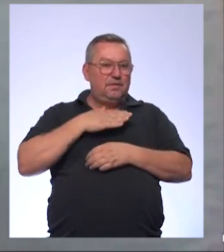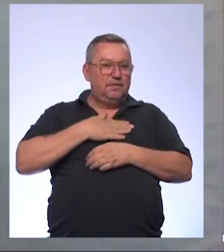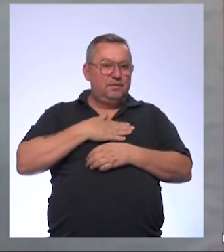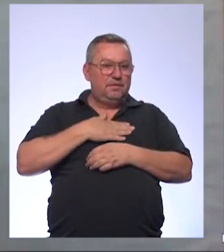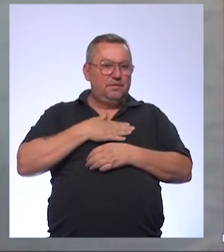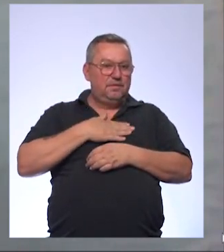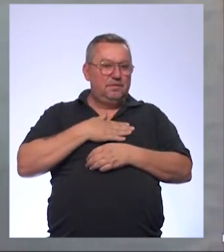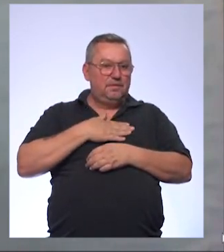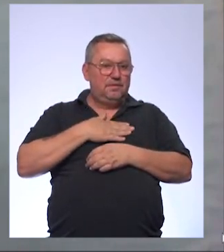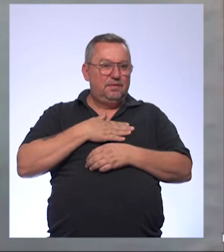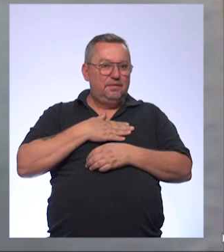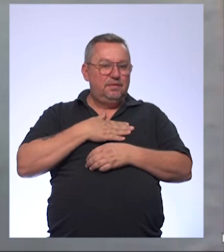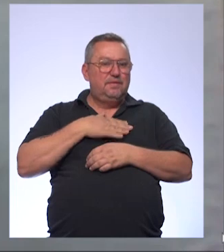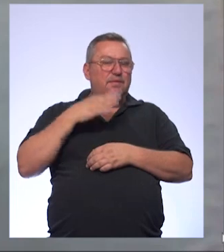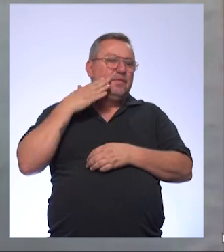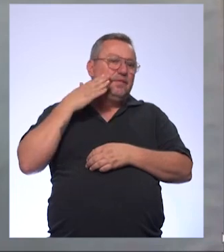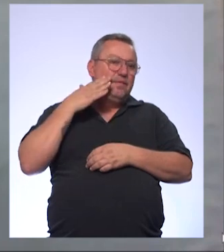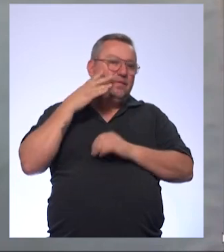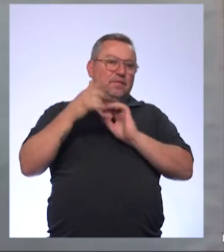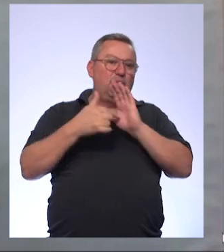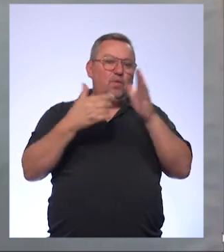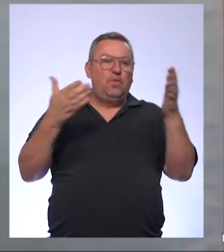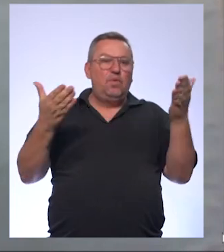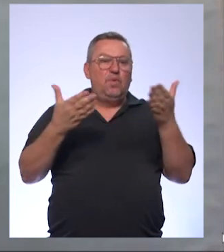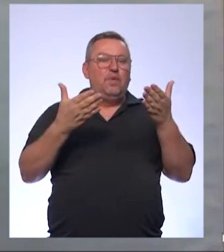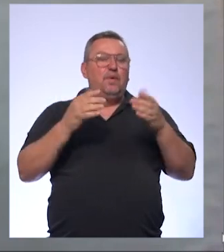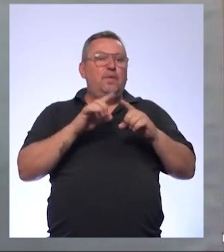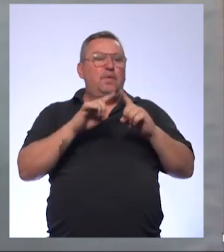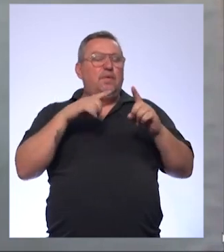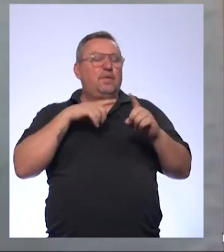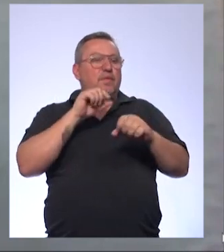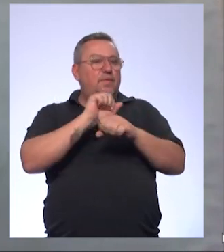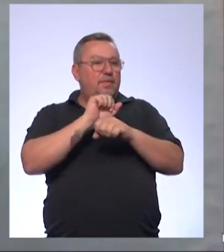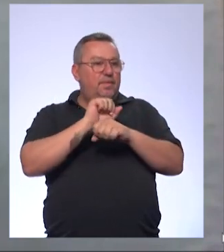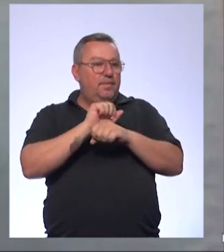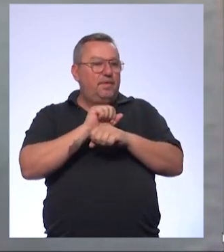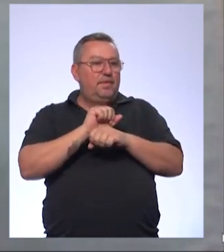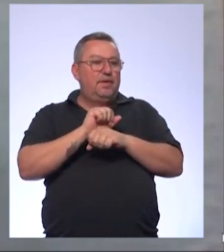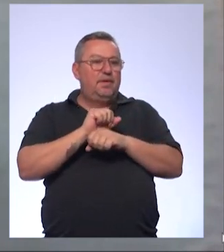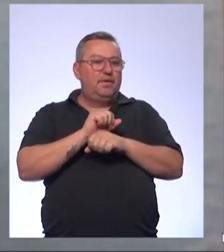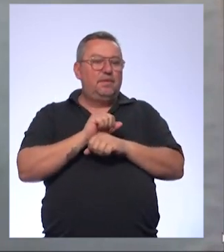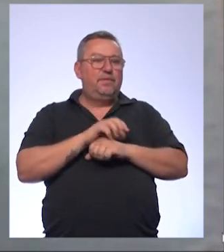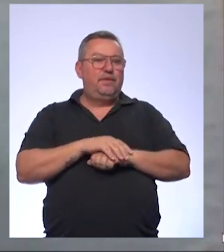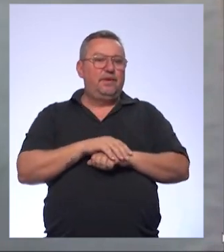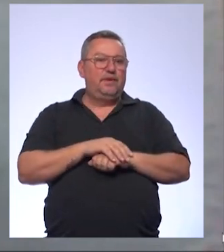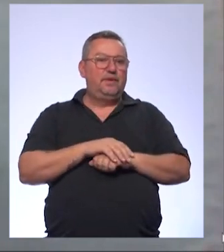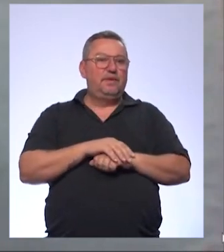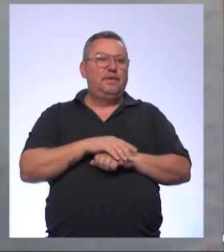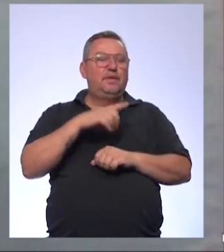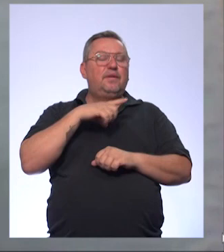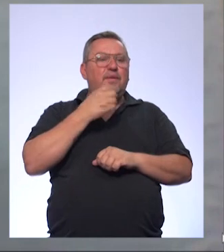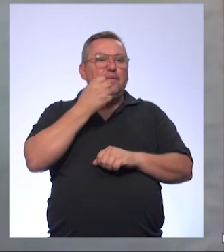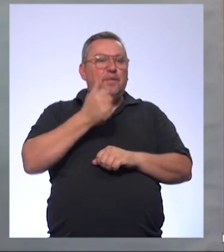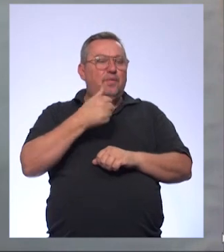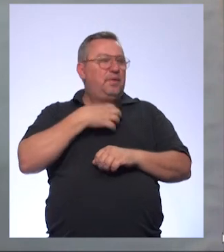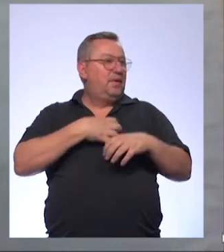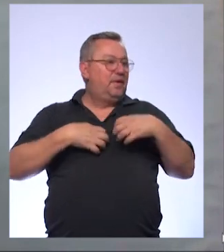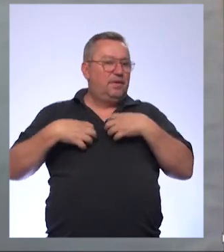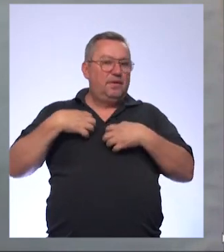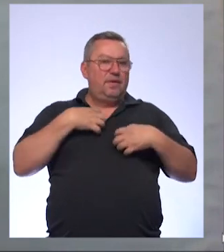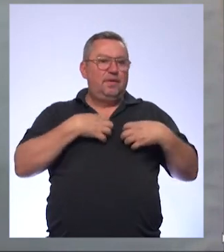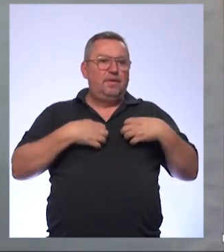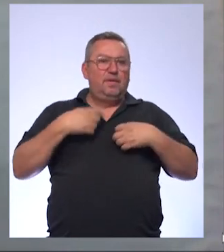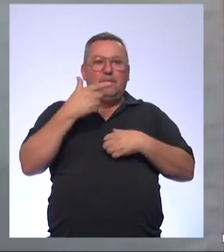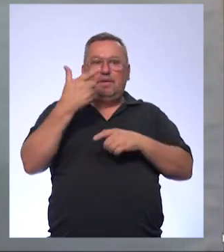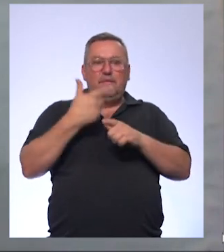tranquilo, eu sei que não apareceu hoje, você deve estar esperando aí junto com seus colegas da escola, estão todos bem ansiosos,